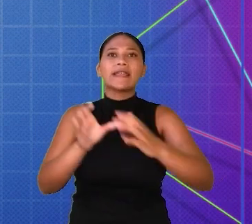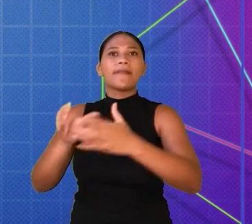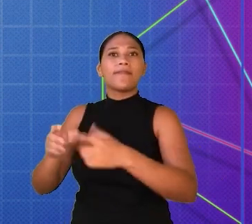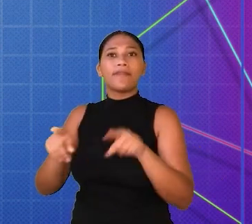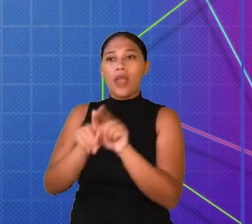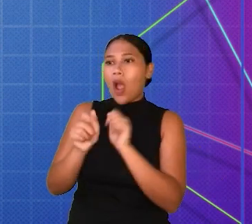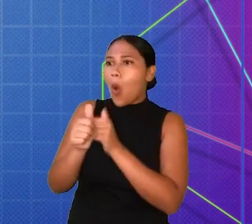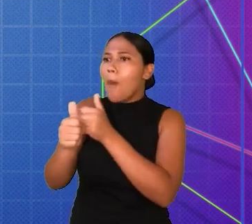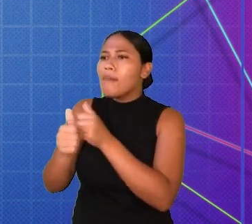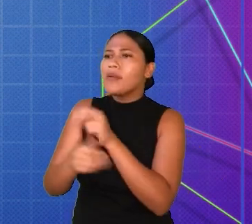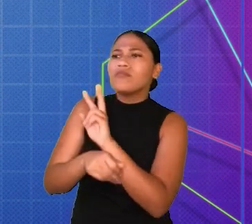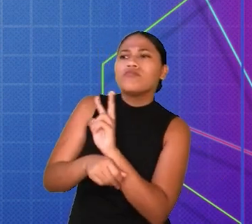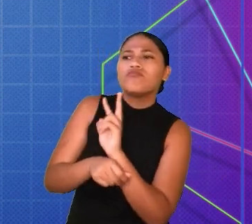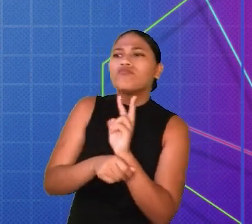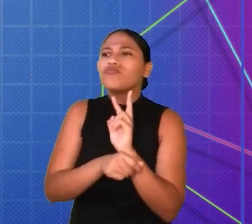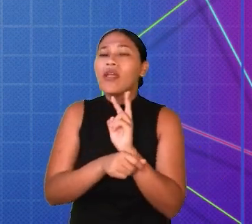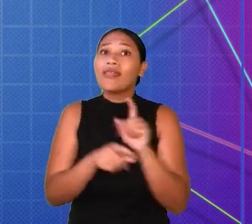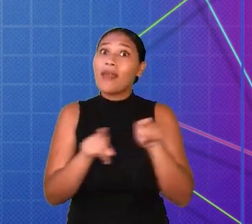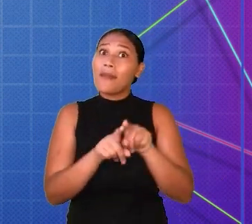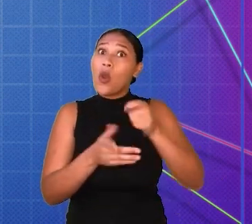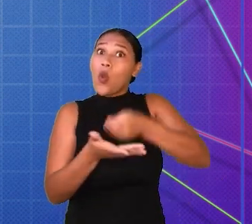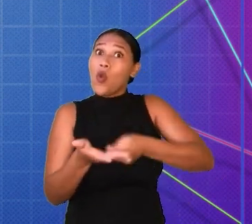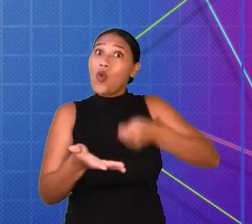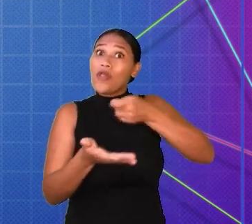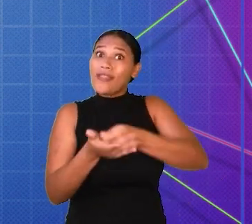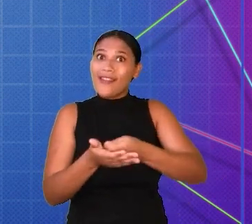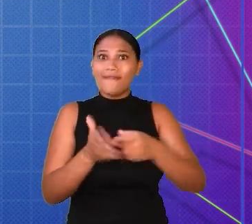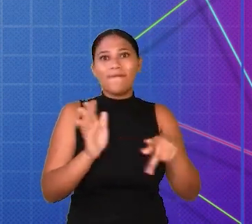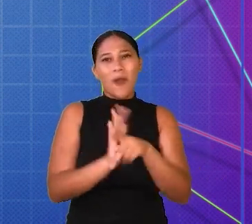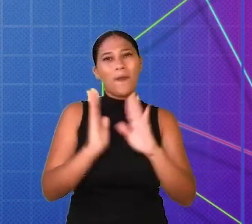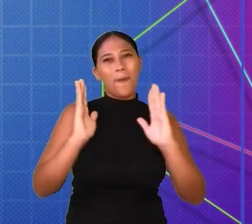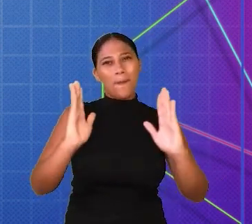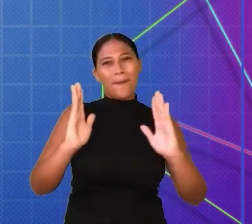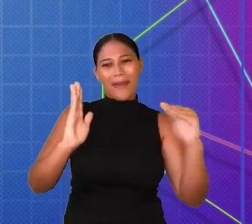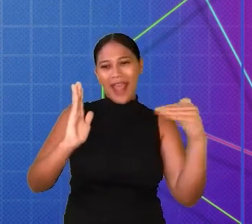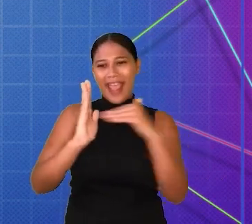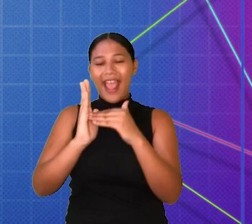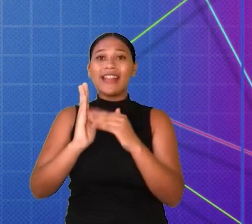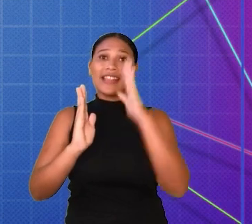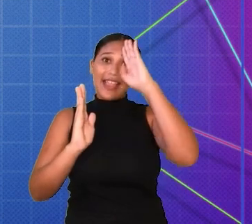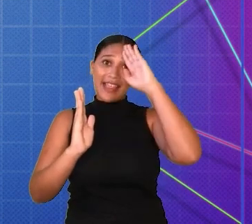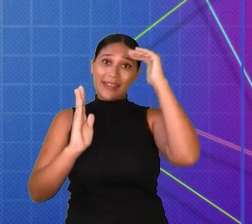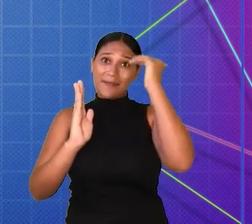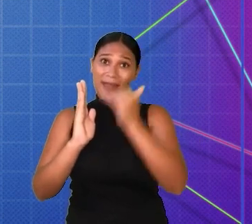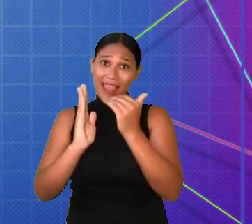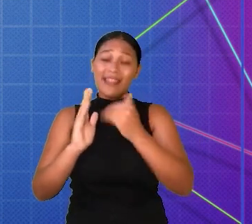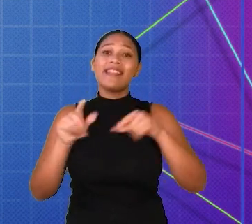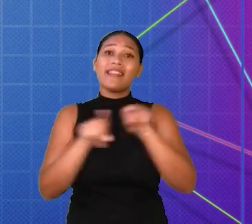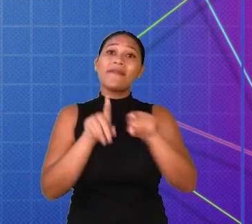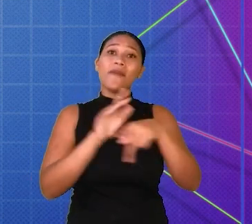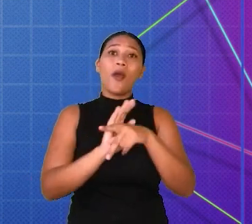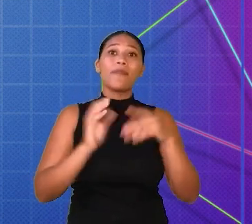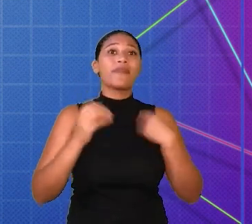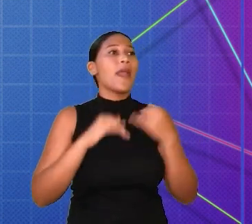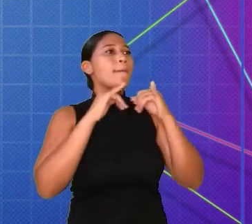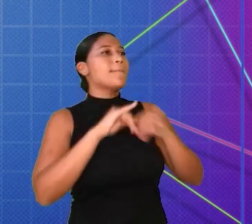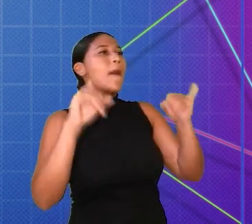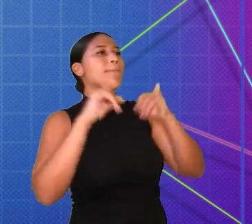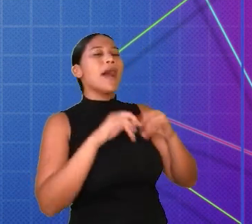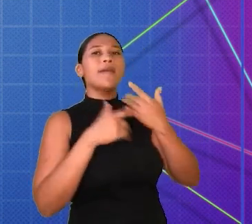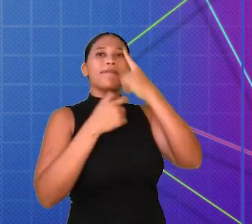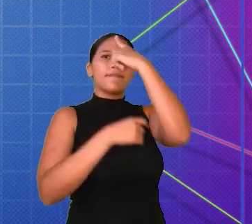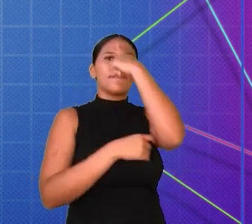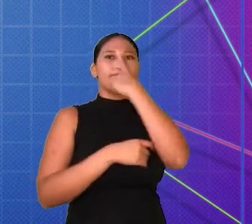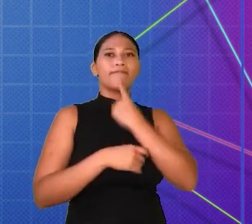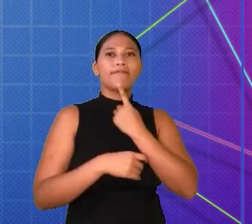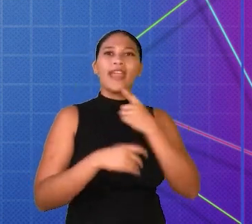fato, administrar as equipes, acompanhar os processos, vai lutar para que o jogo seja entregue no prazo e, após esse prazo, nós teremos a entrega